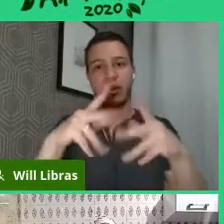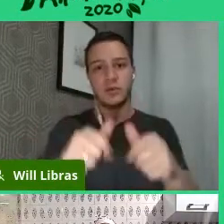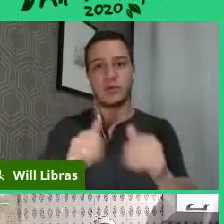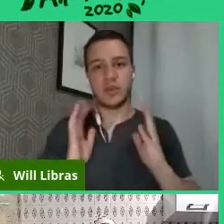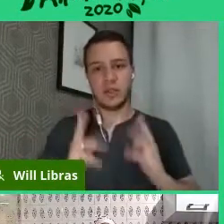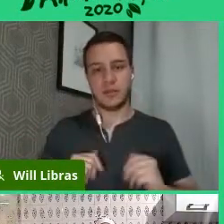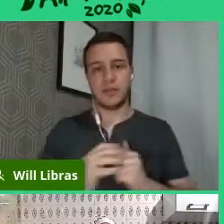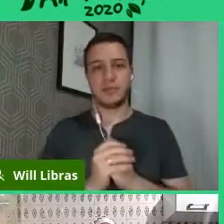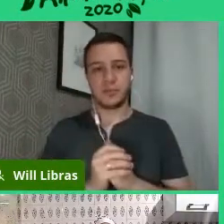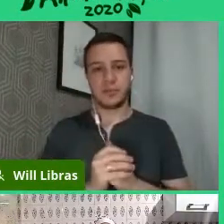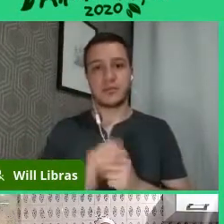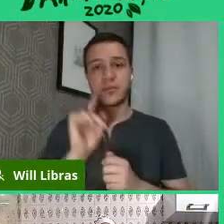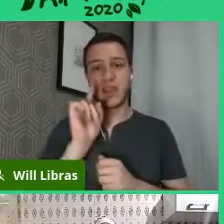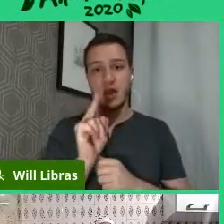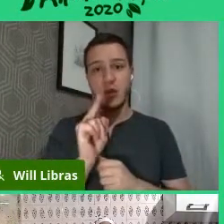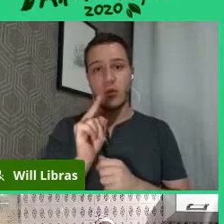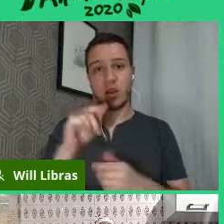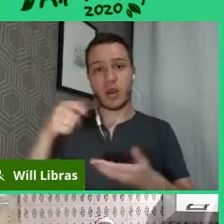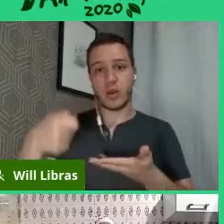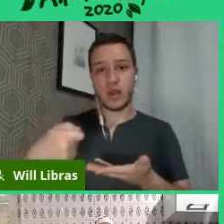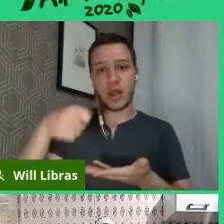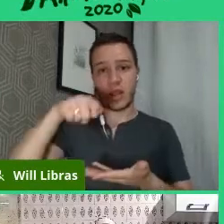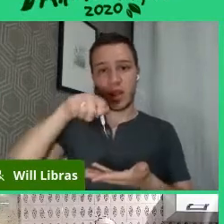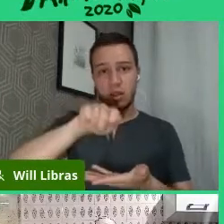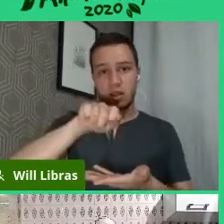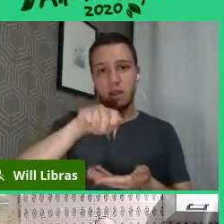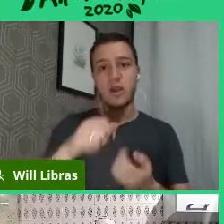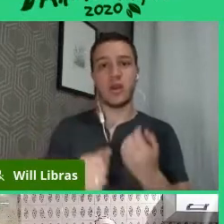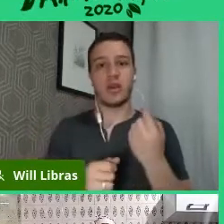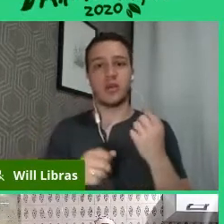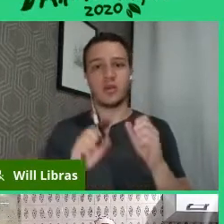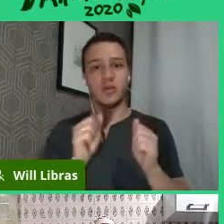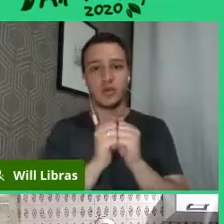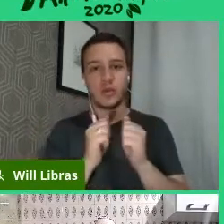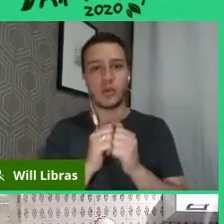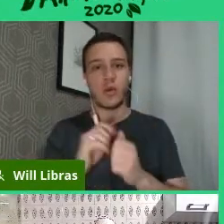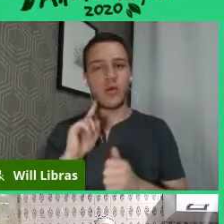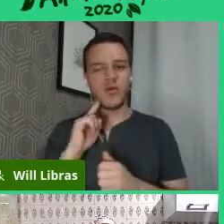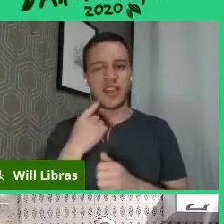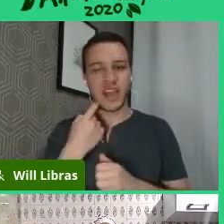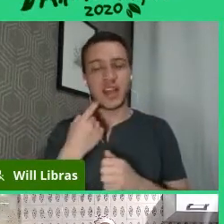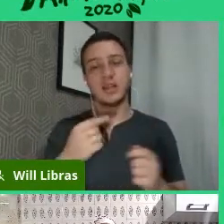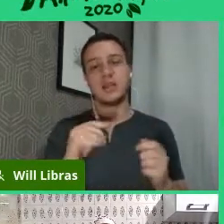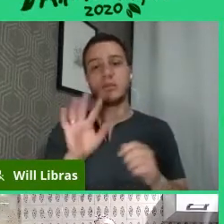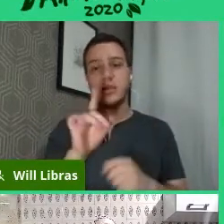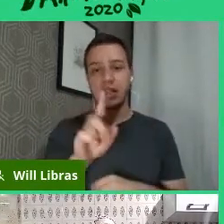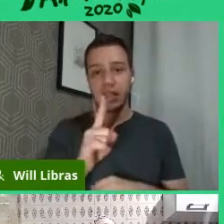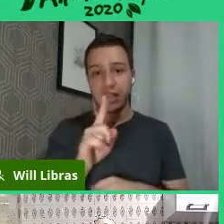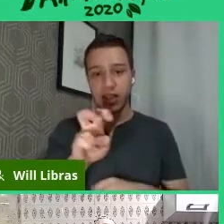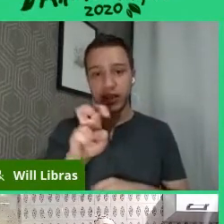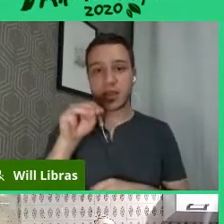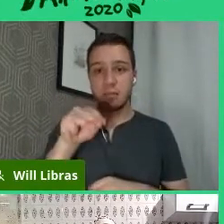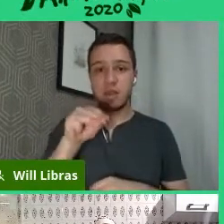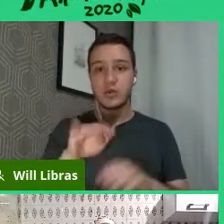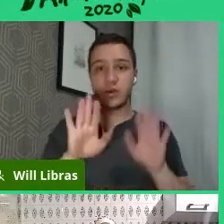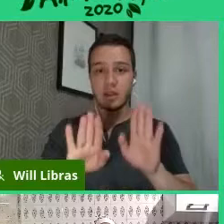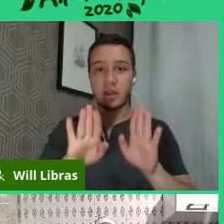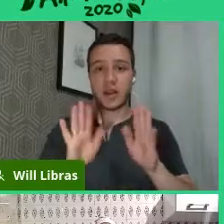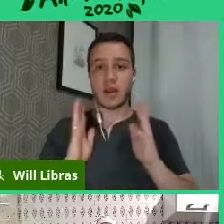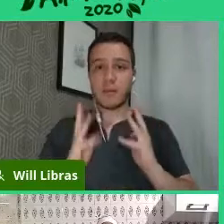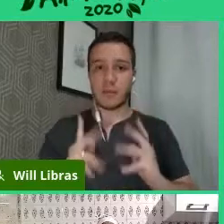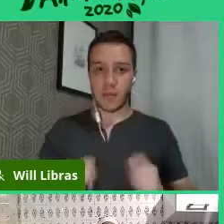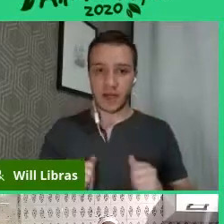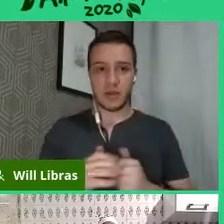é 1 colher de sopa para 1 litro de água e deixa por 15 minutos, então, esses hortifruti ali para serem